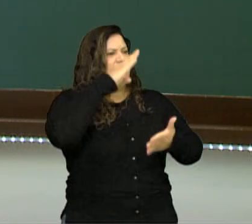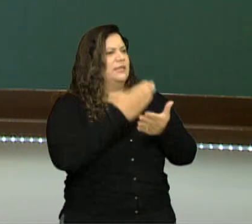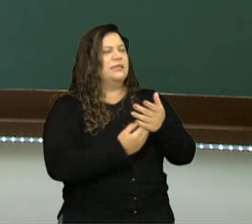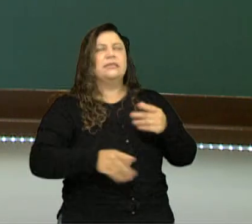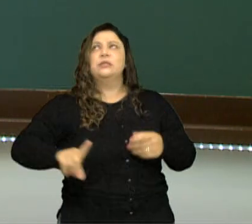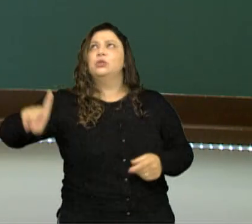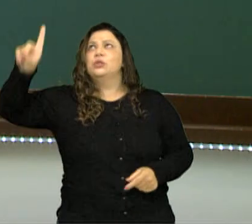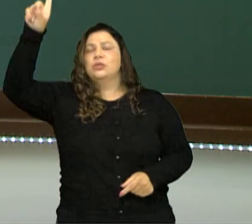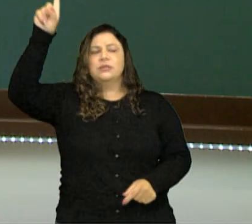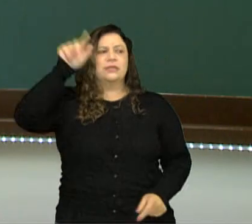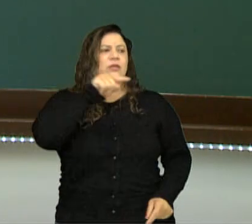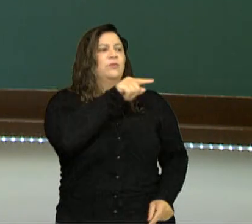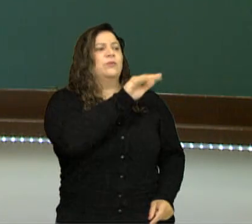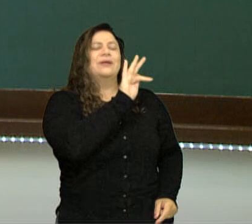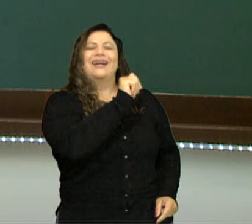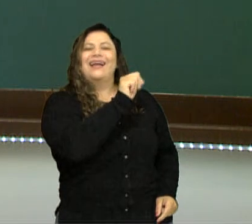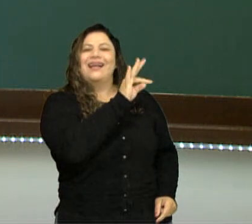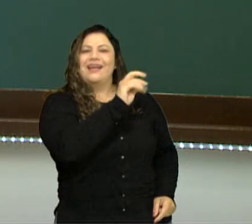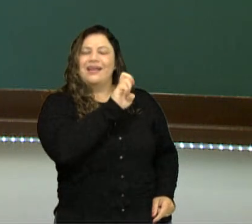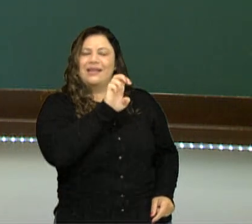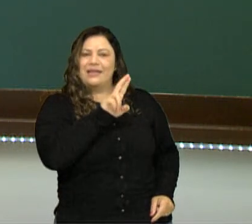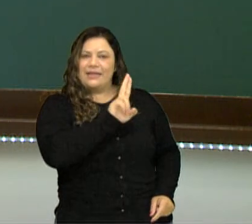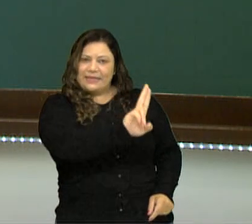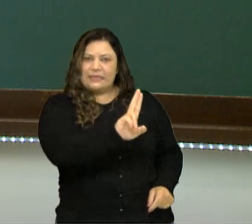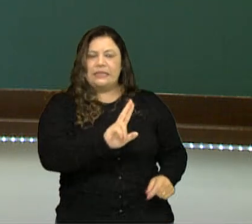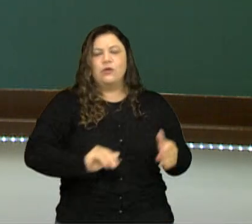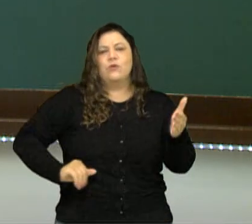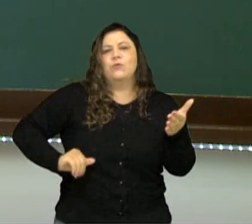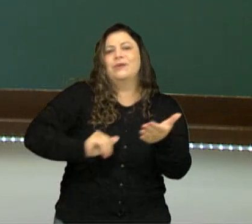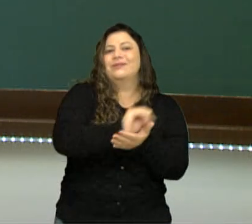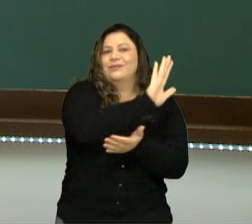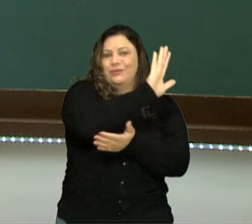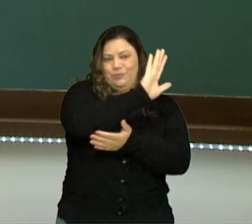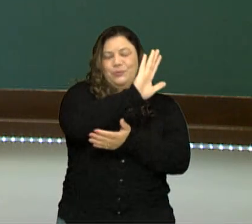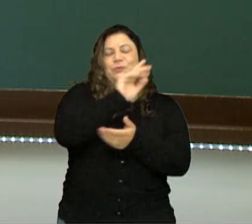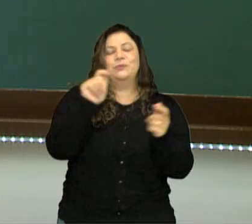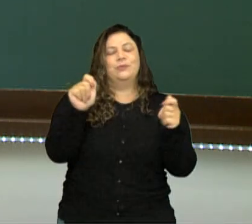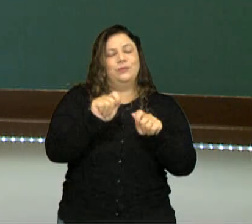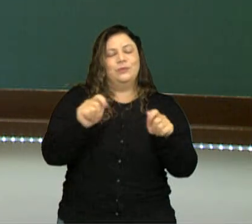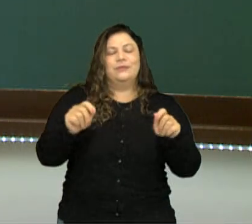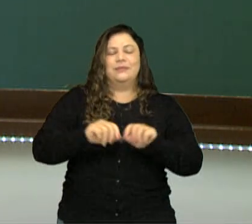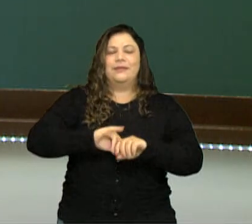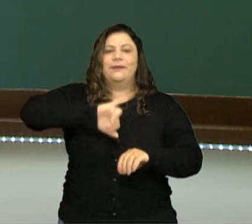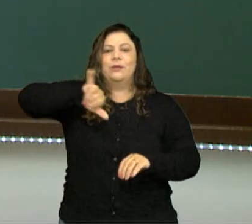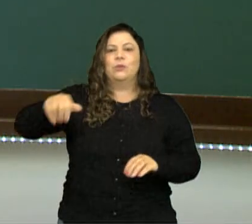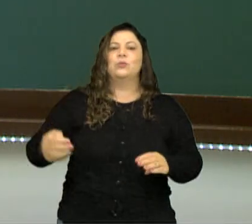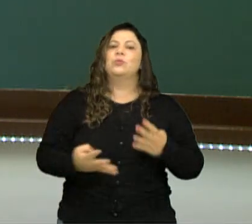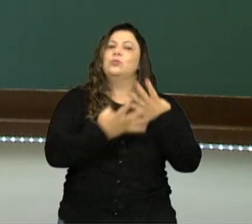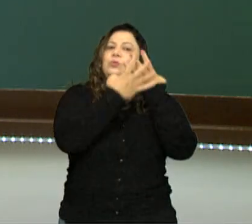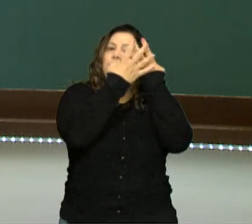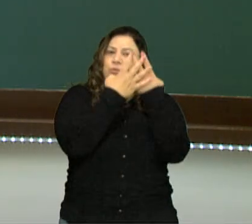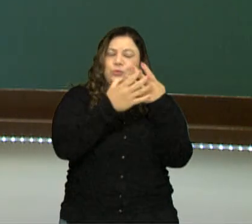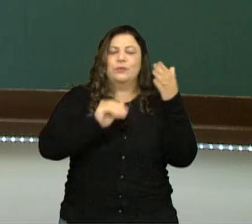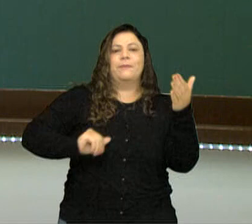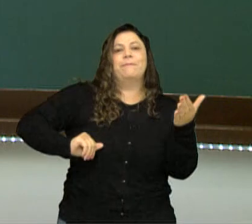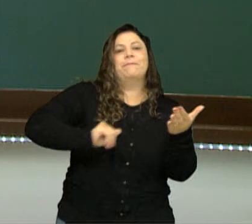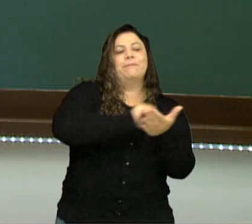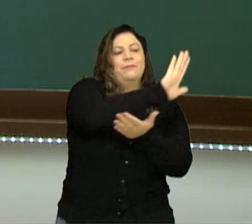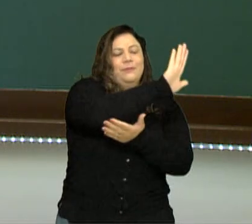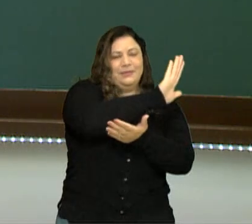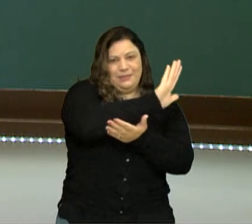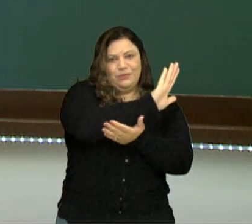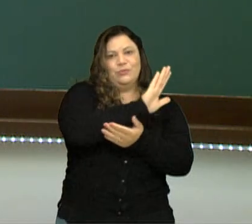ele foi inclusive expulso da sua sinagoga, ele é de origem judia, ele acabou sendo expulso da sua